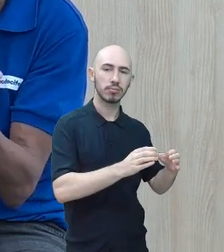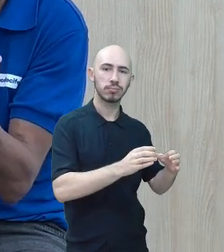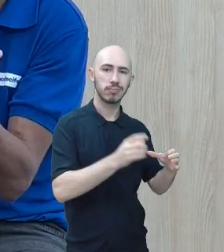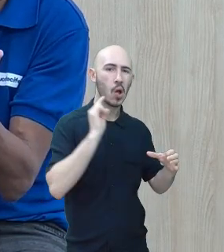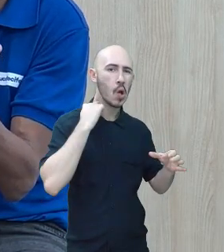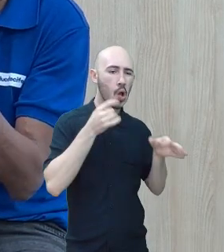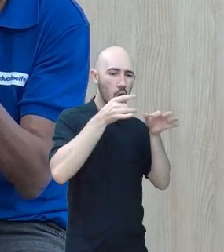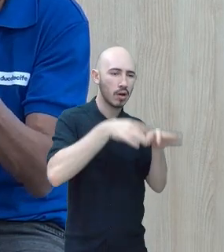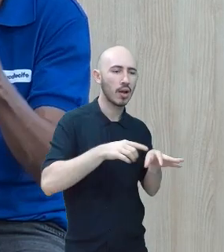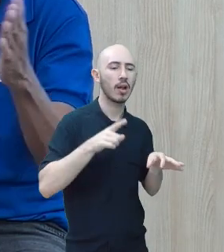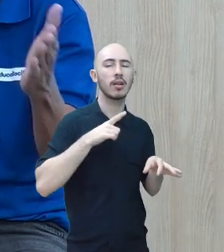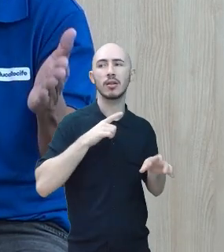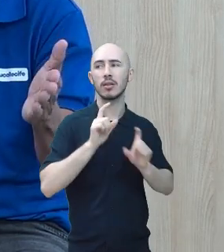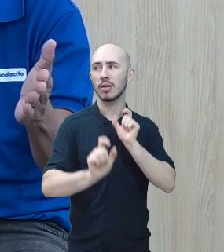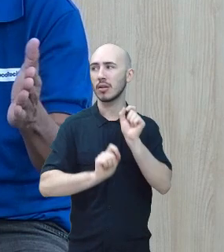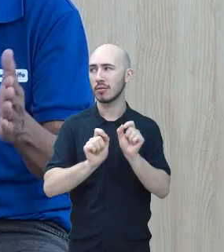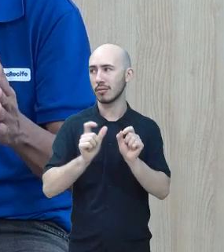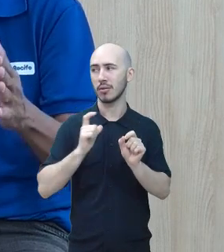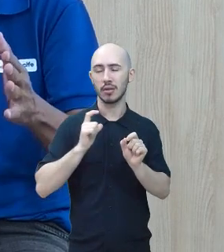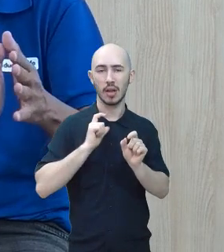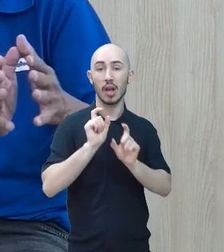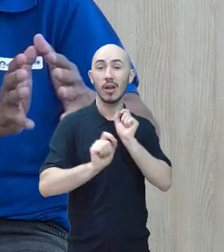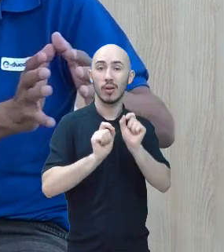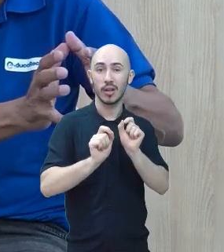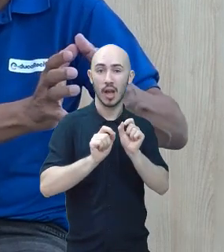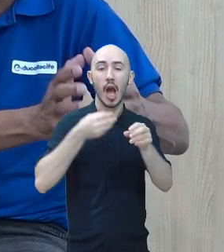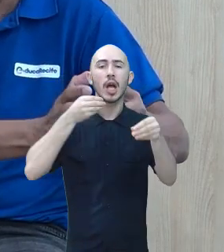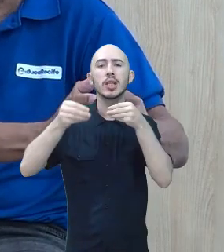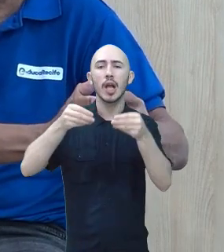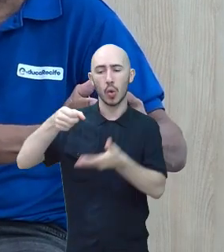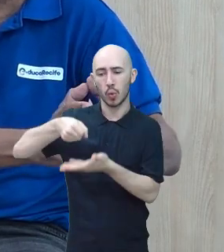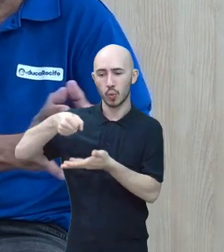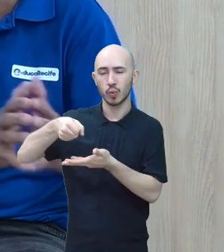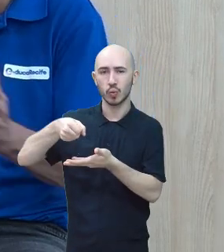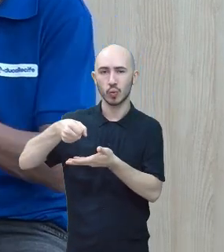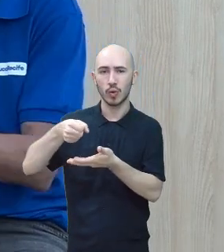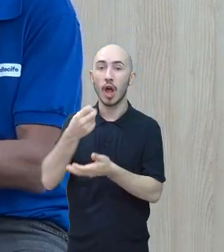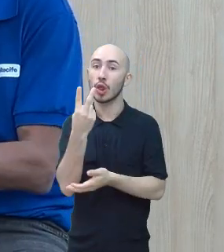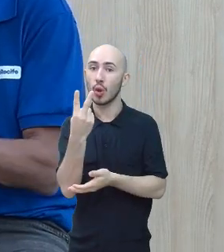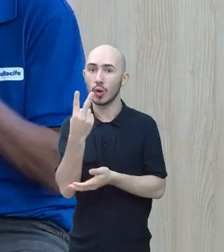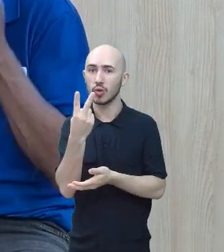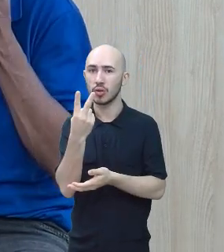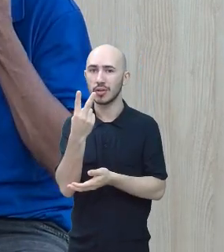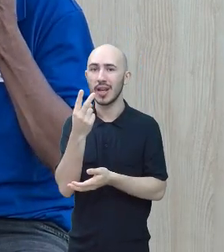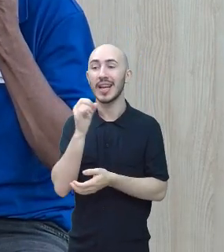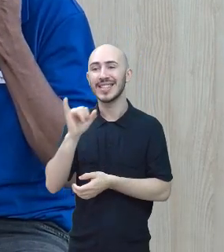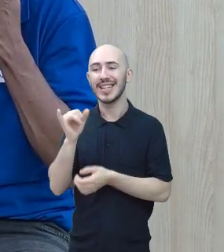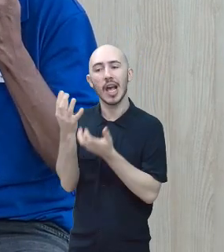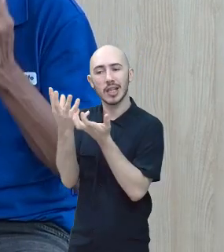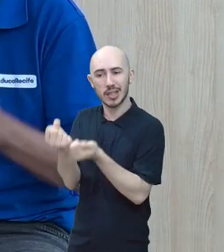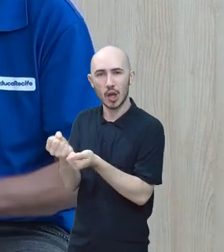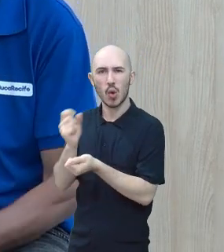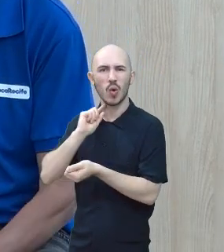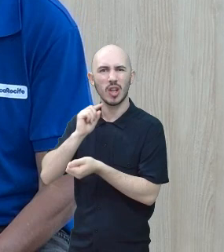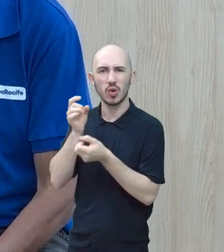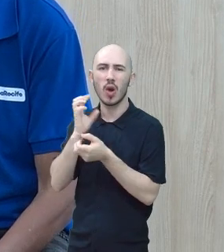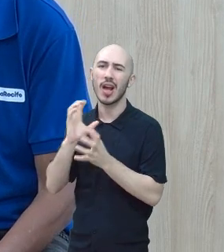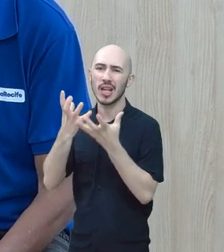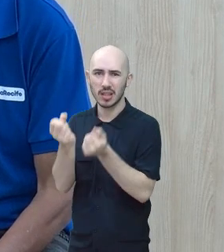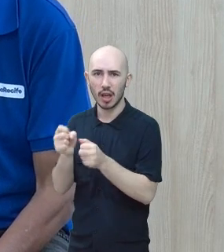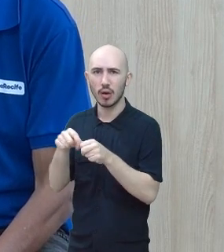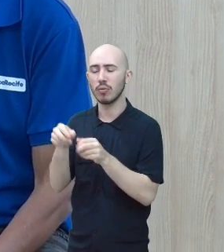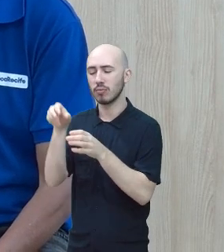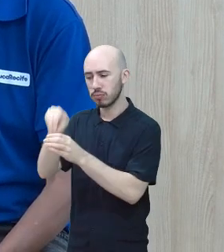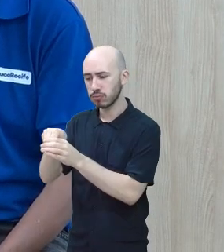uma haste na minha lixeira e coloco 2 saquinhos. Eu coloco o que é seco de um lado e molhado do outro. Mas Vanessa, deixa eu trazer